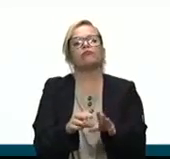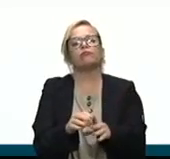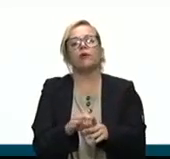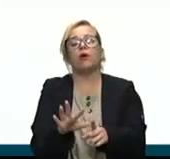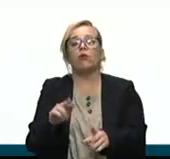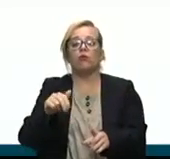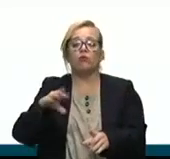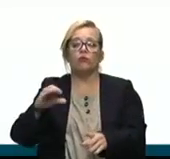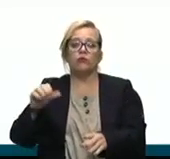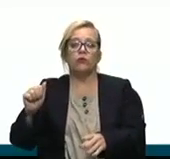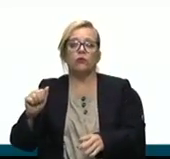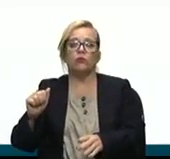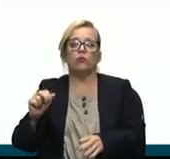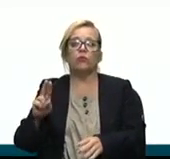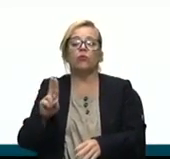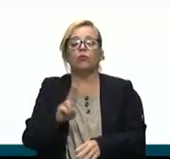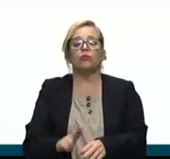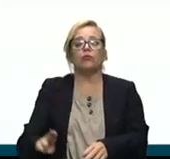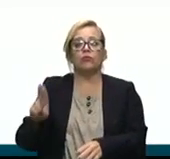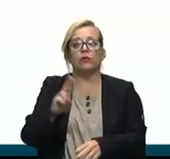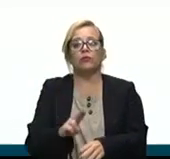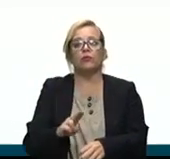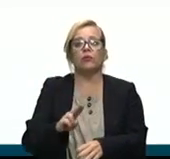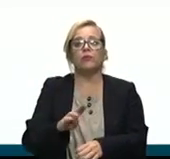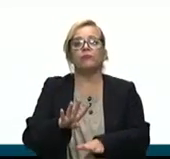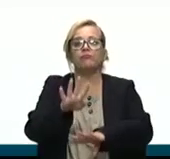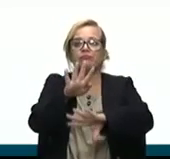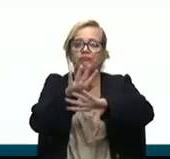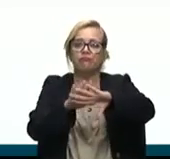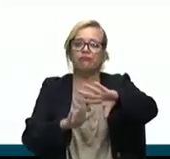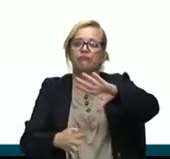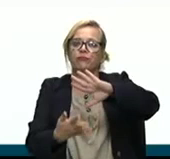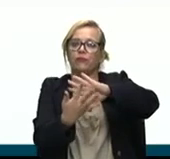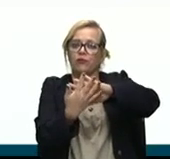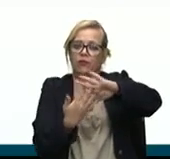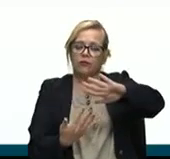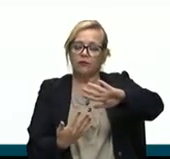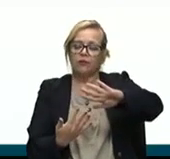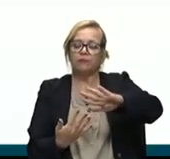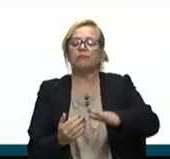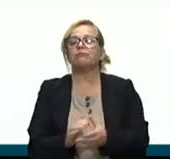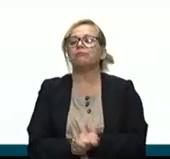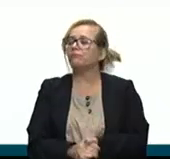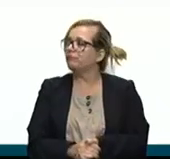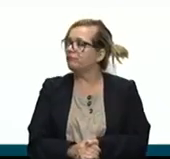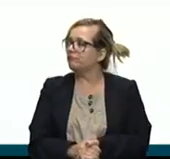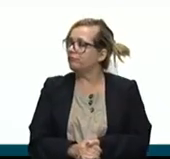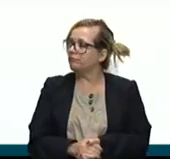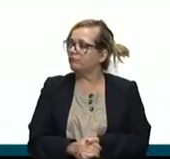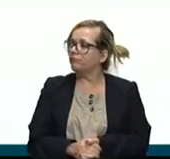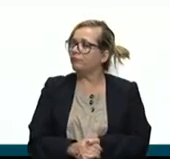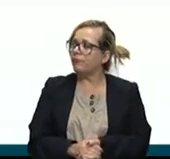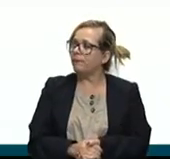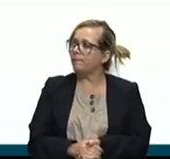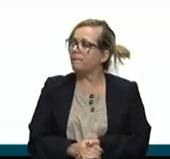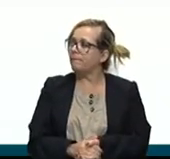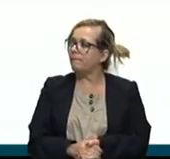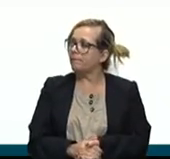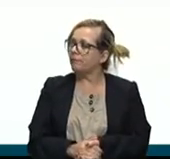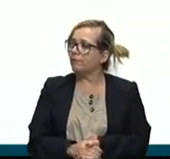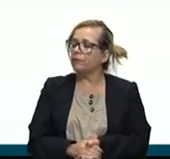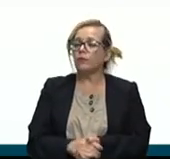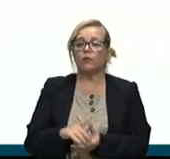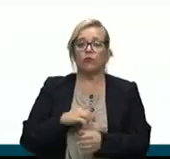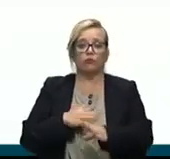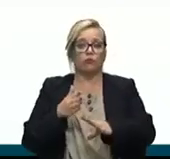utilizando o Excel, quando falarmos a respeito do gráfico de dispersão. Então, nós